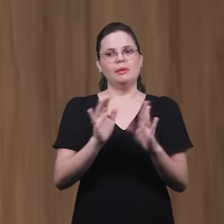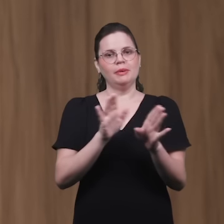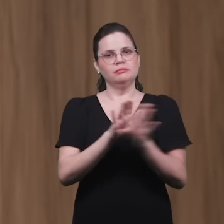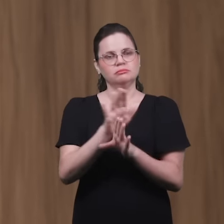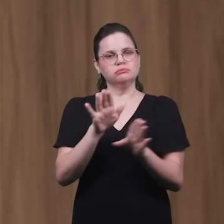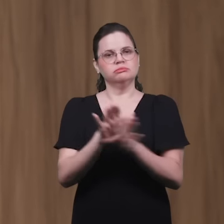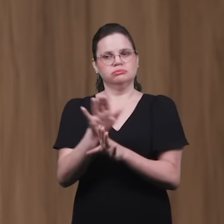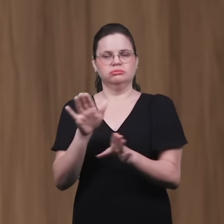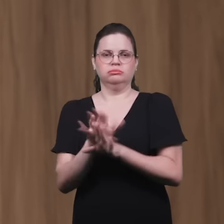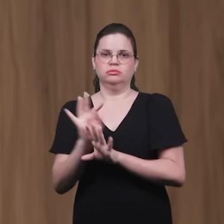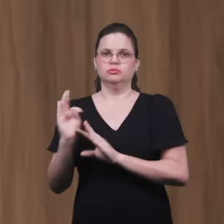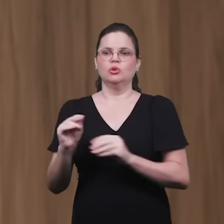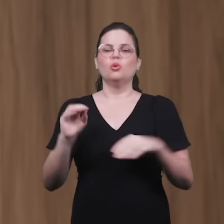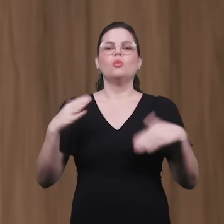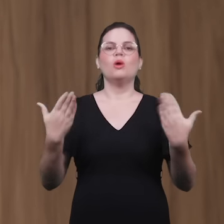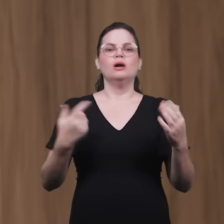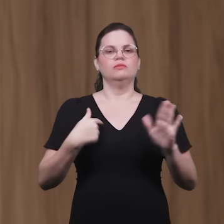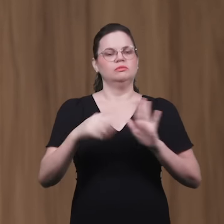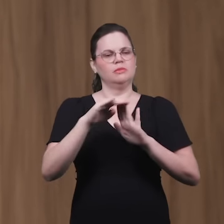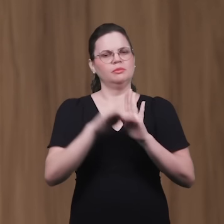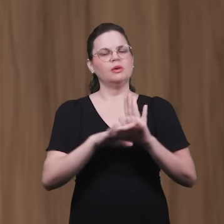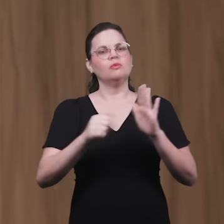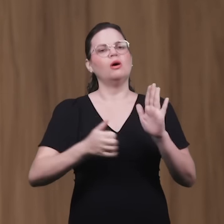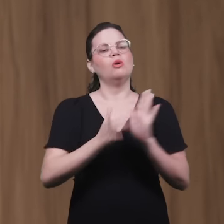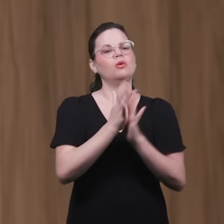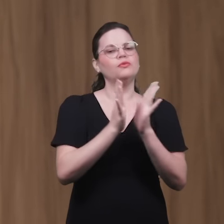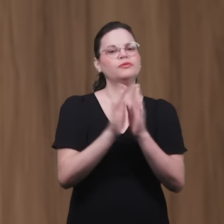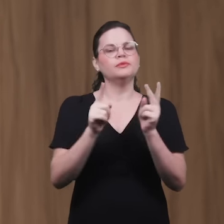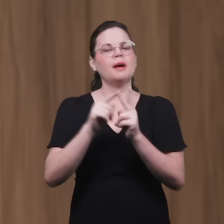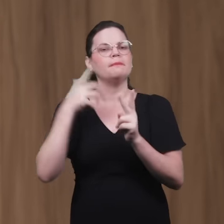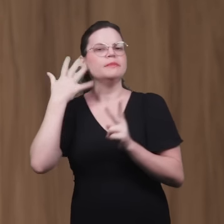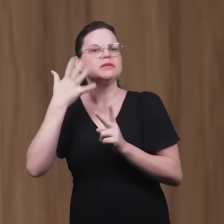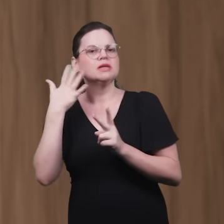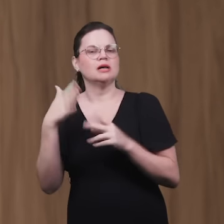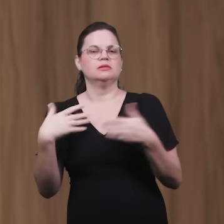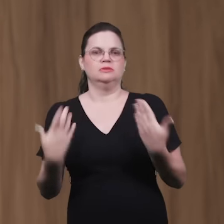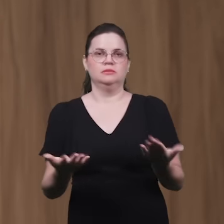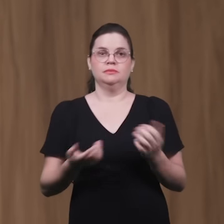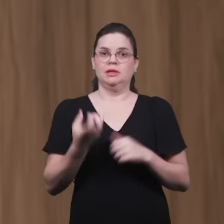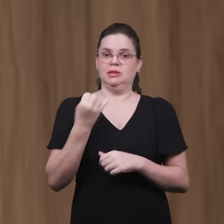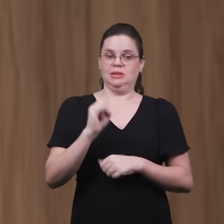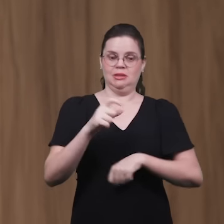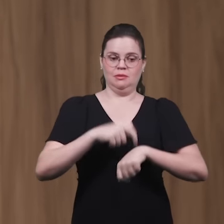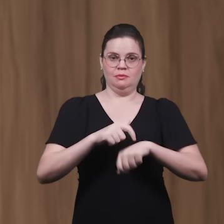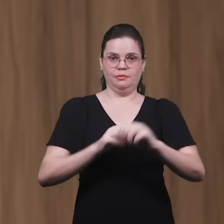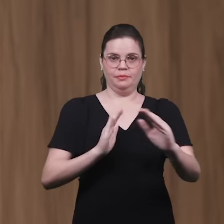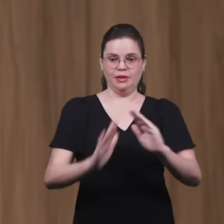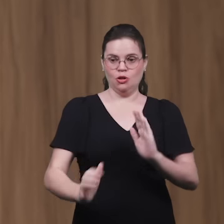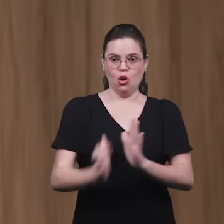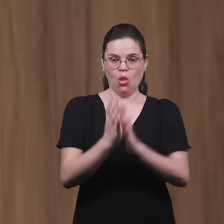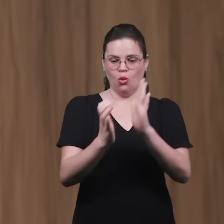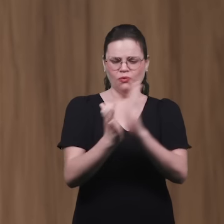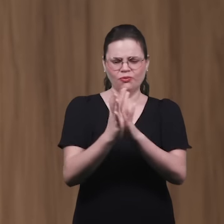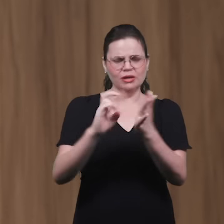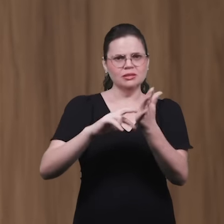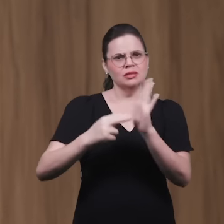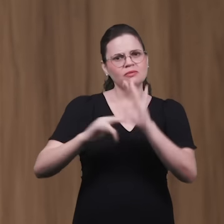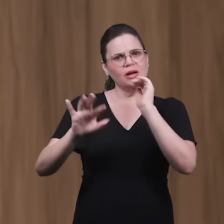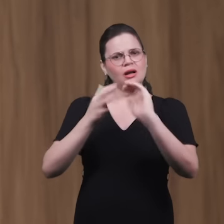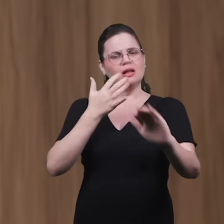cantado, a mensagem que virá. Então, realmente, se aquele momento ali é um momento de louvar a Deus, louvar é